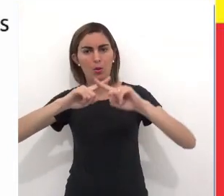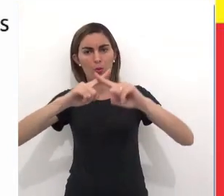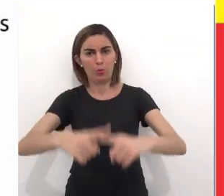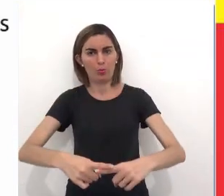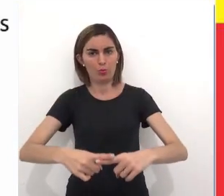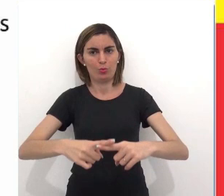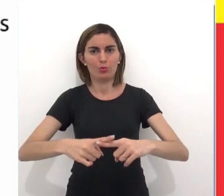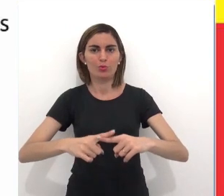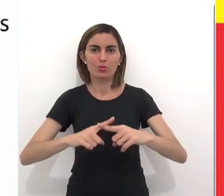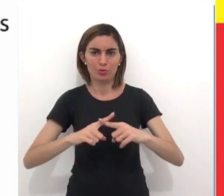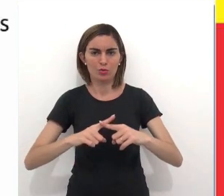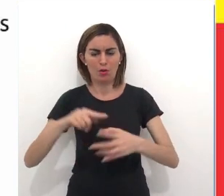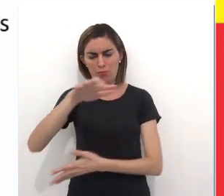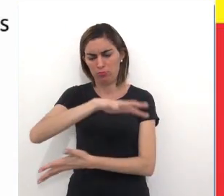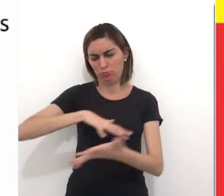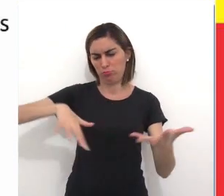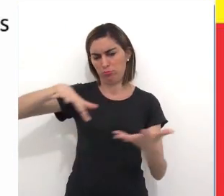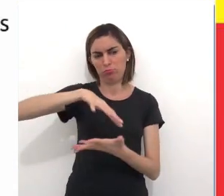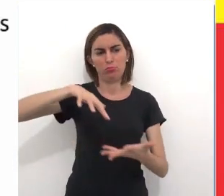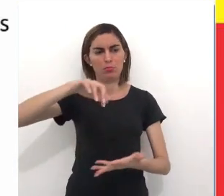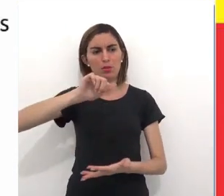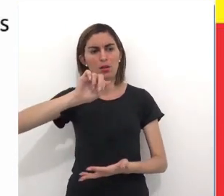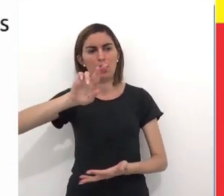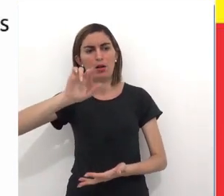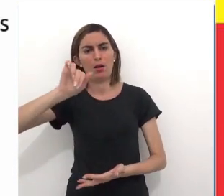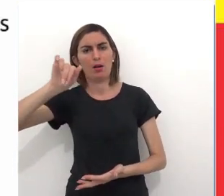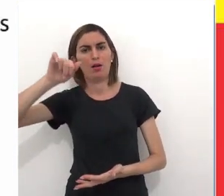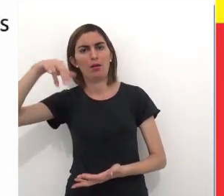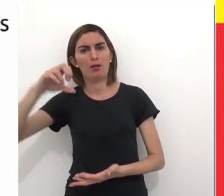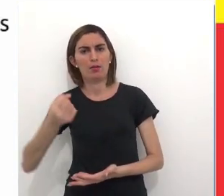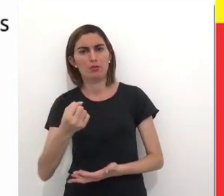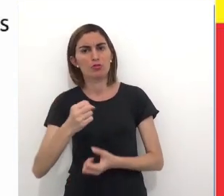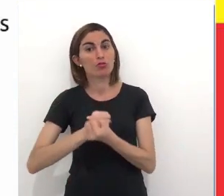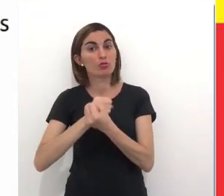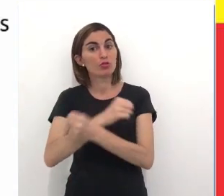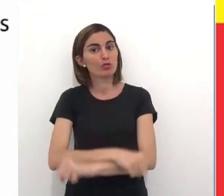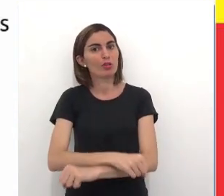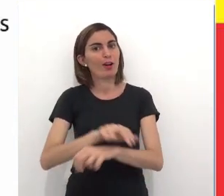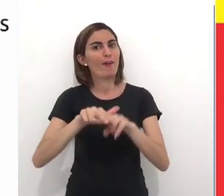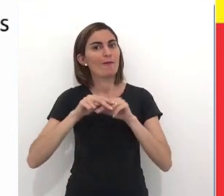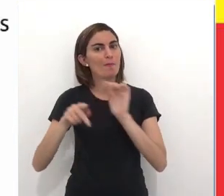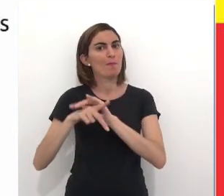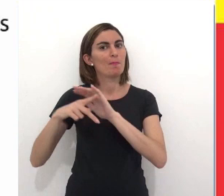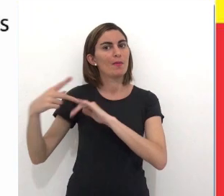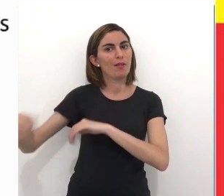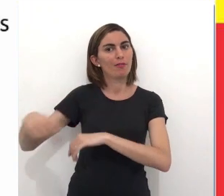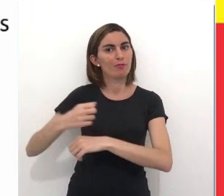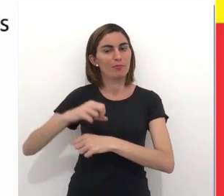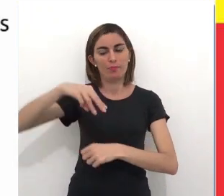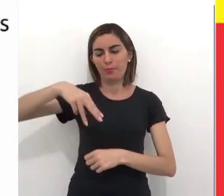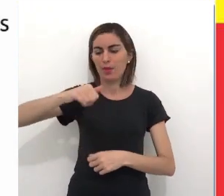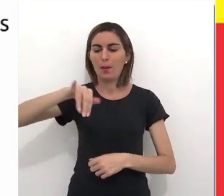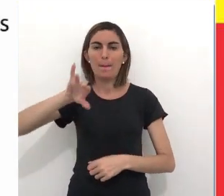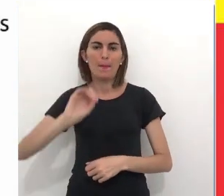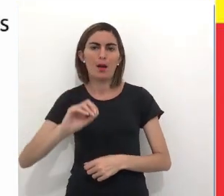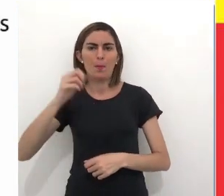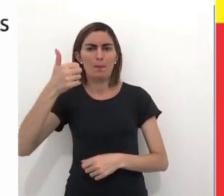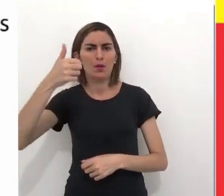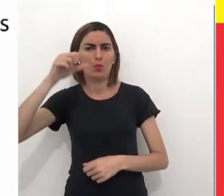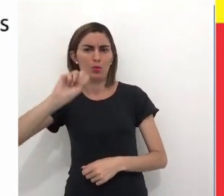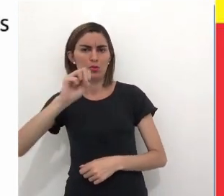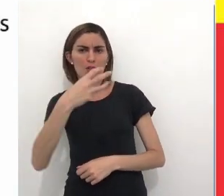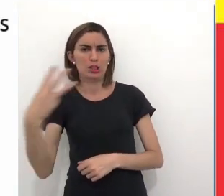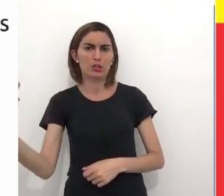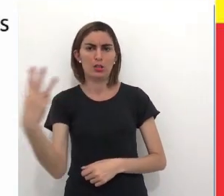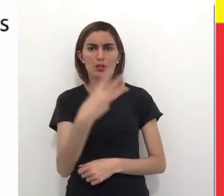Bela Cruz. A revolta de Carranca foi uma rebelião feita por escravos em